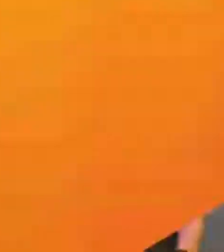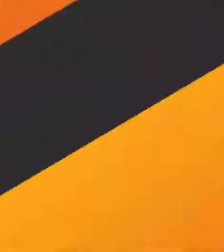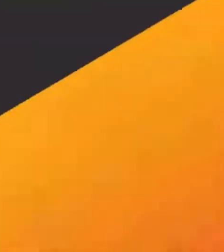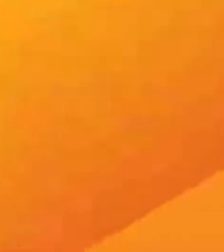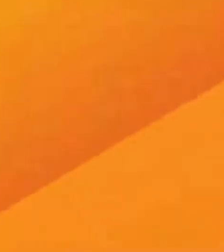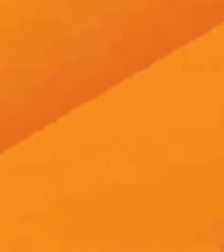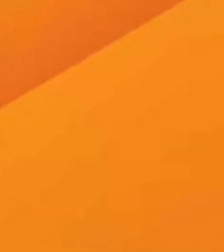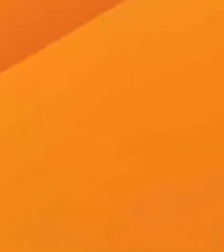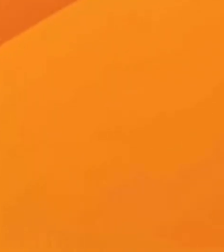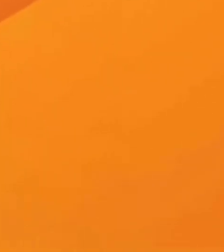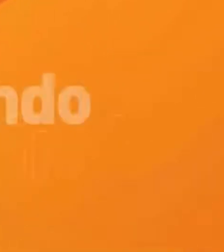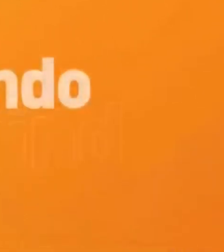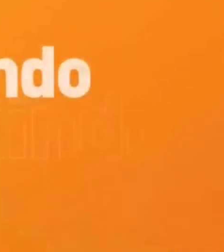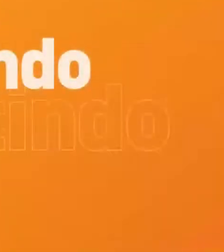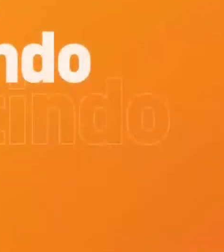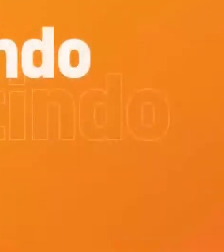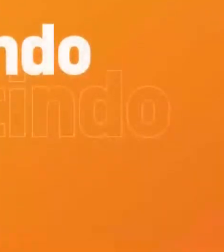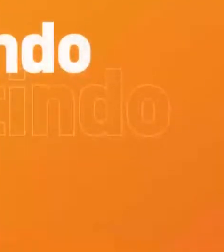lá.